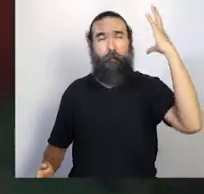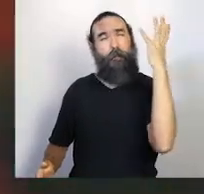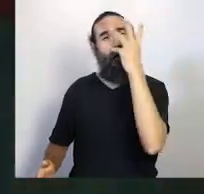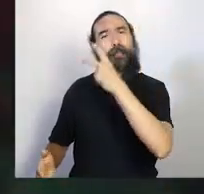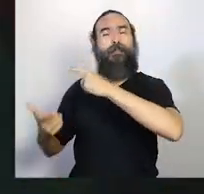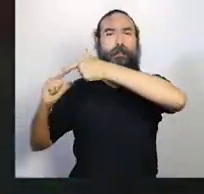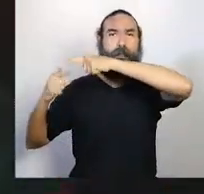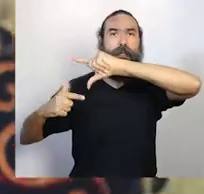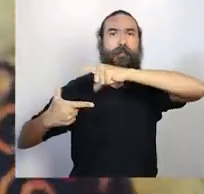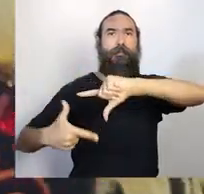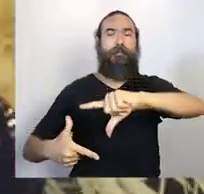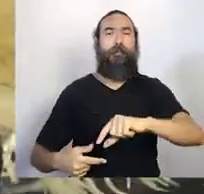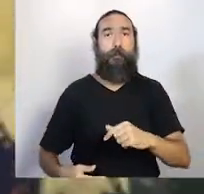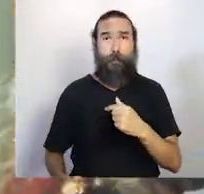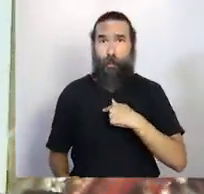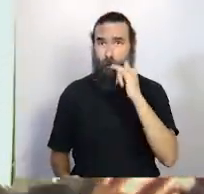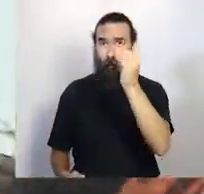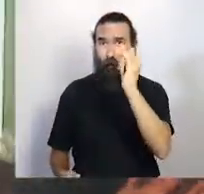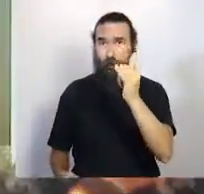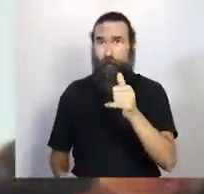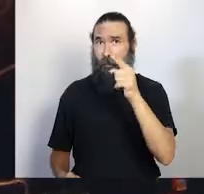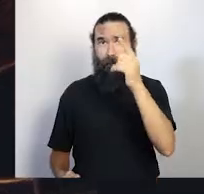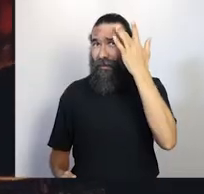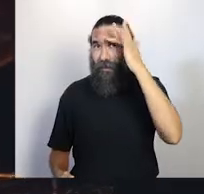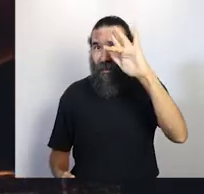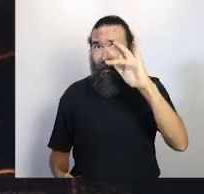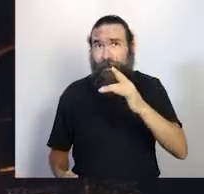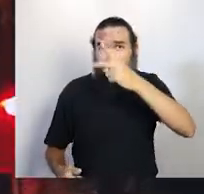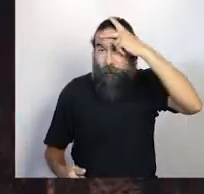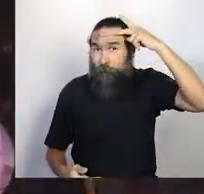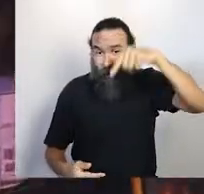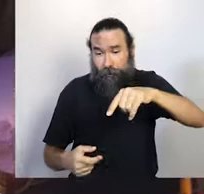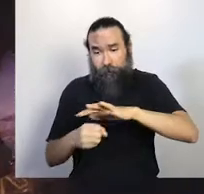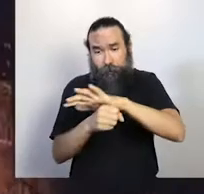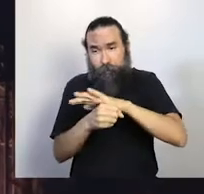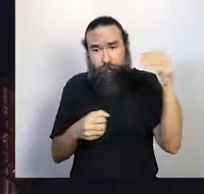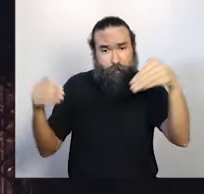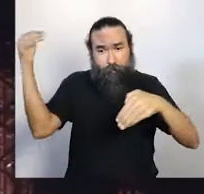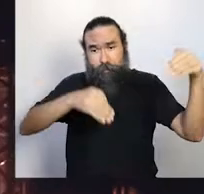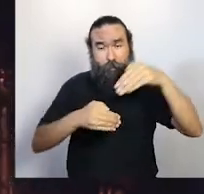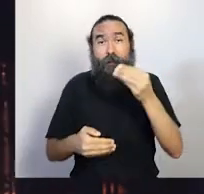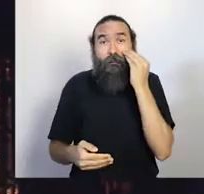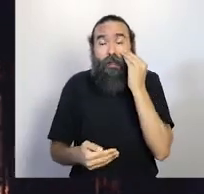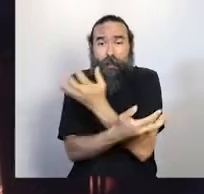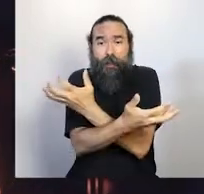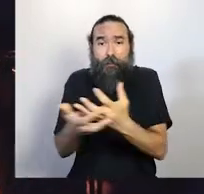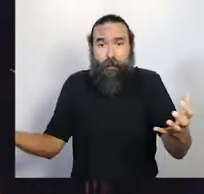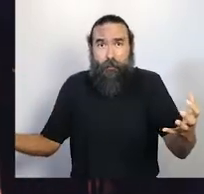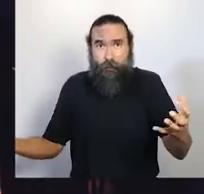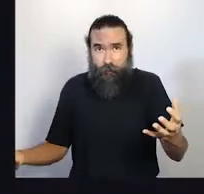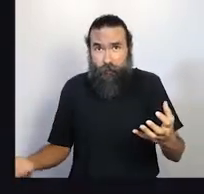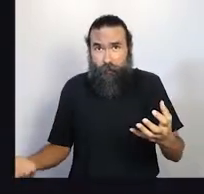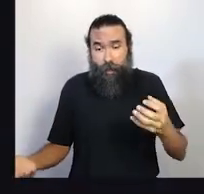a beleza de suas tradições. E eu vou te contar, você não imagina o tanto de gente que começou a vir pras bandas de cá pra ver a gente.